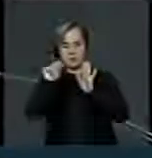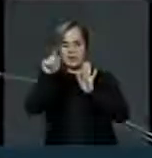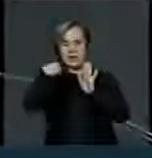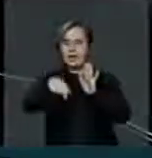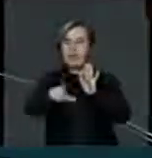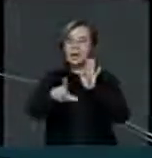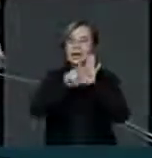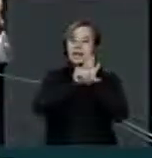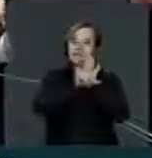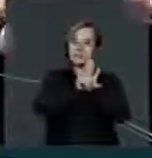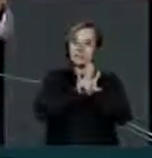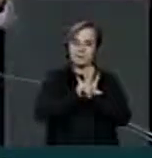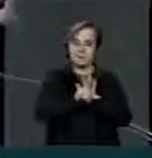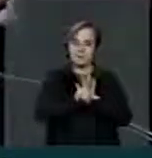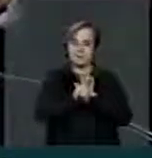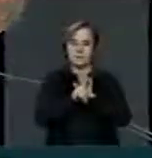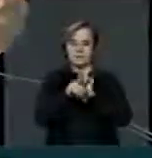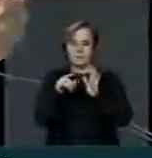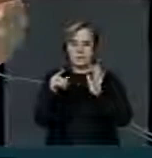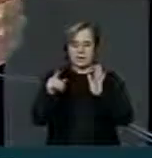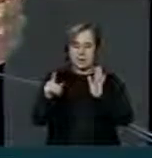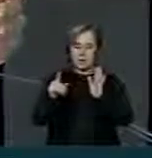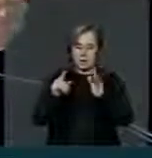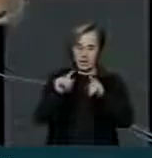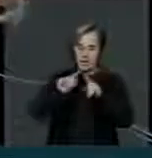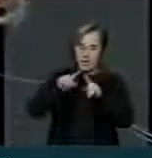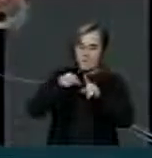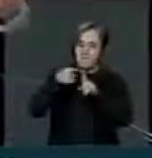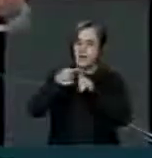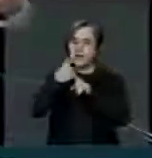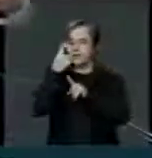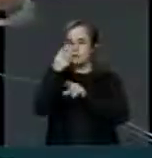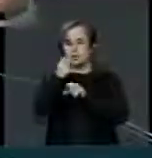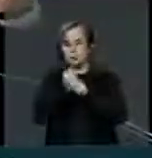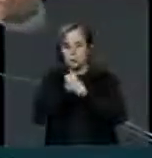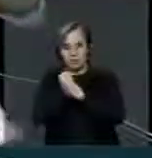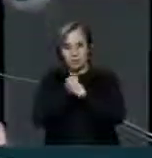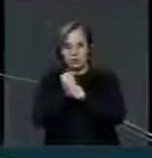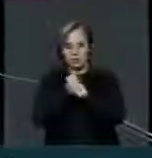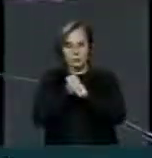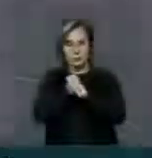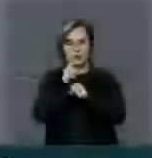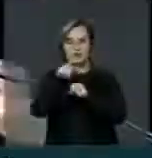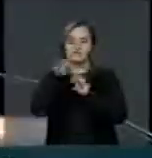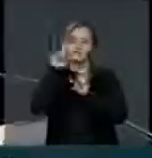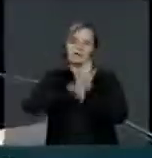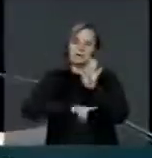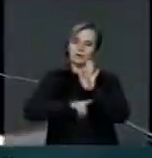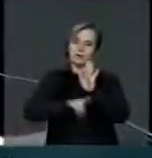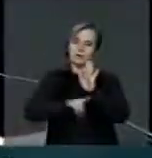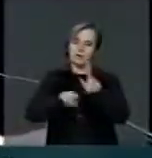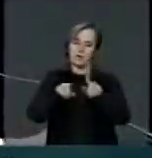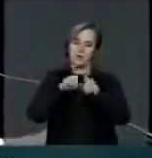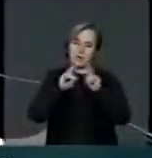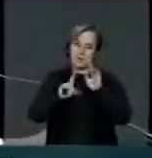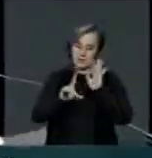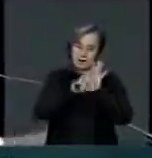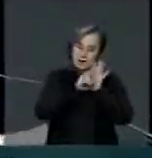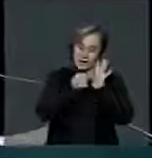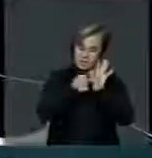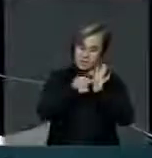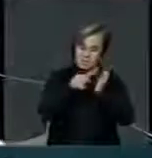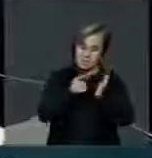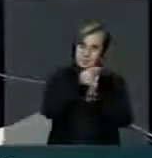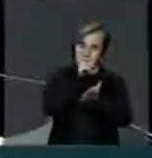A extensão para mais 1 ano, aí sim, a prorrogação é decreto. Mas está claro aqui